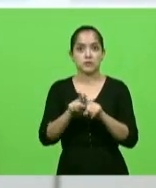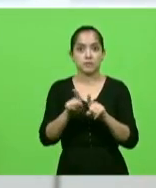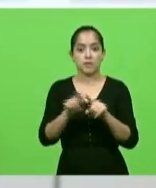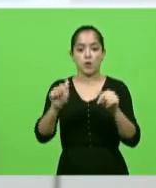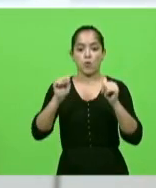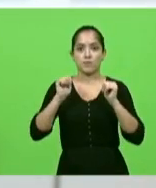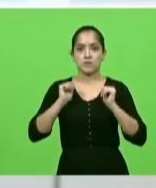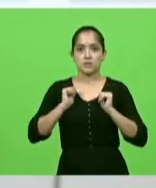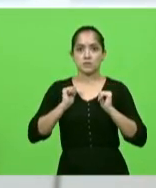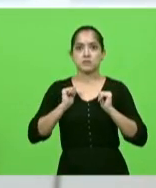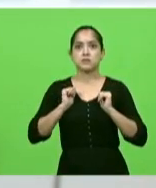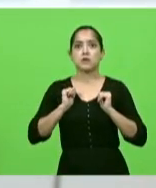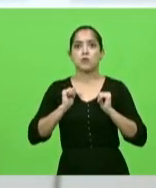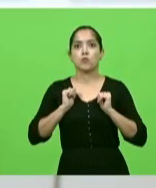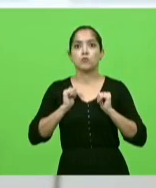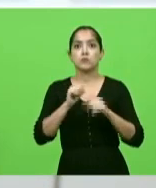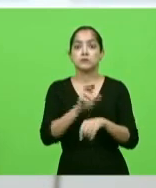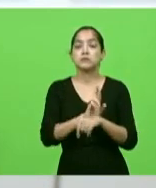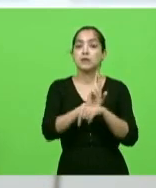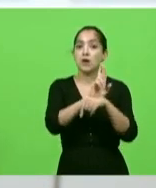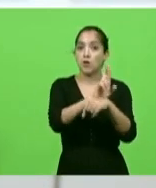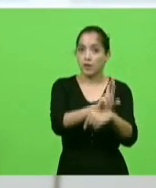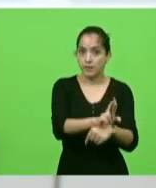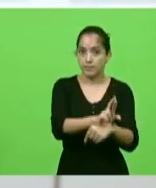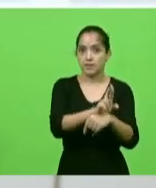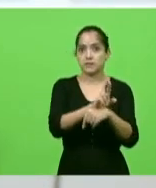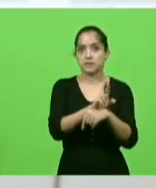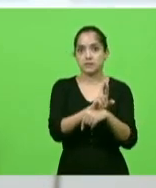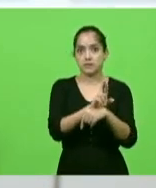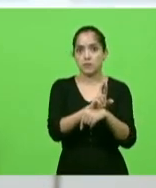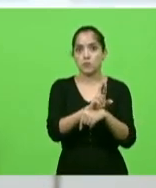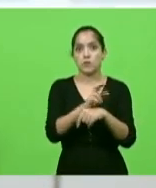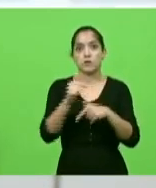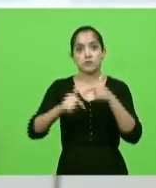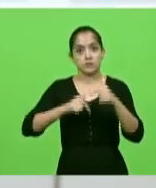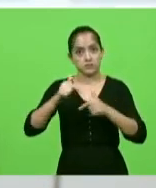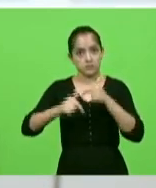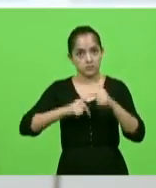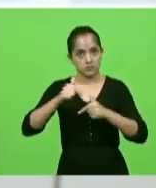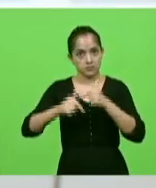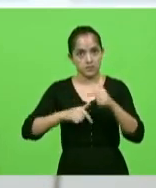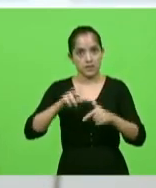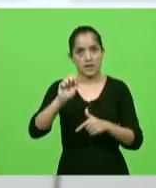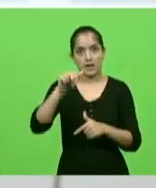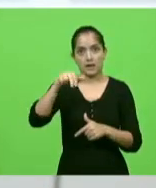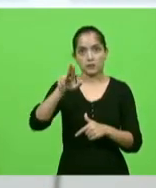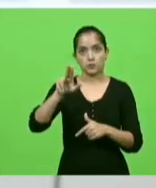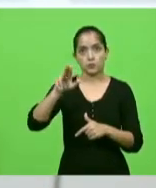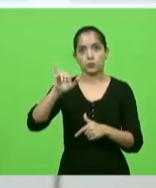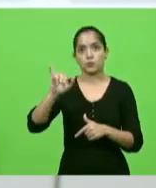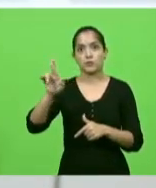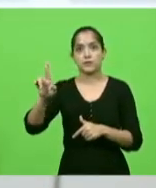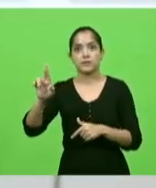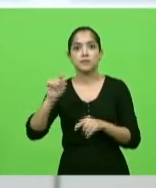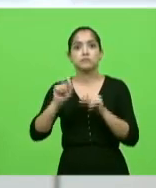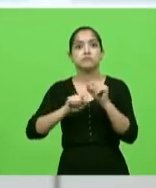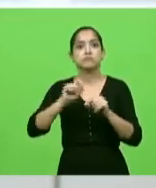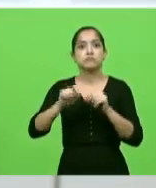imprópria alocada na representação mediante o emprego do verbo anuir Cumbica